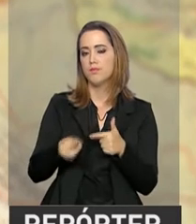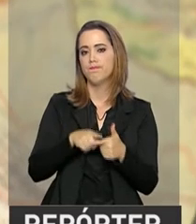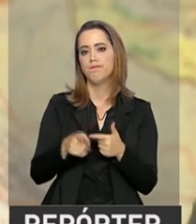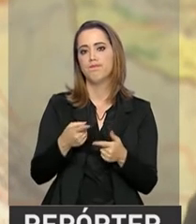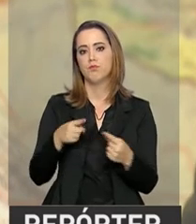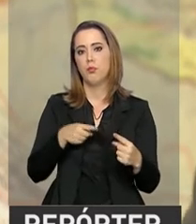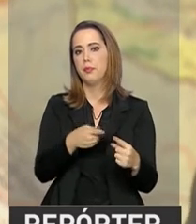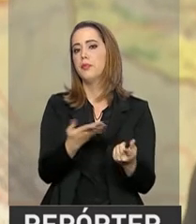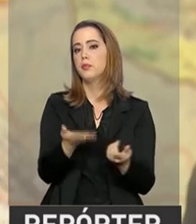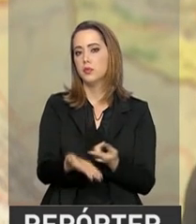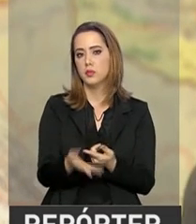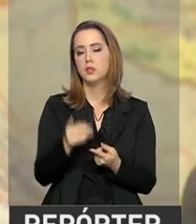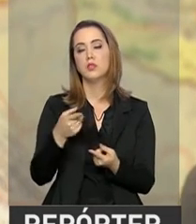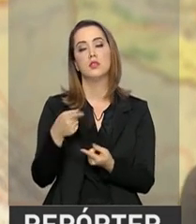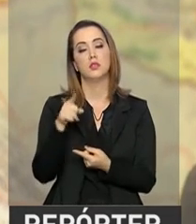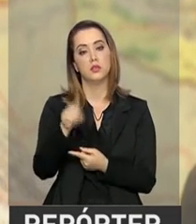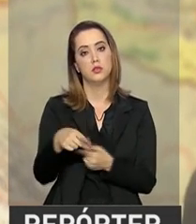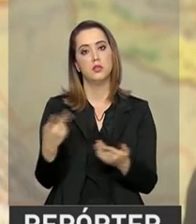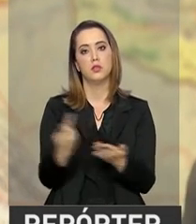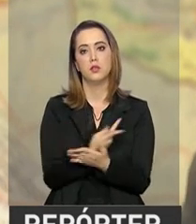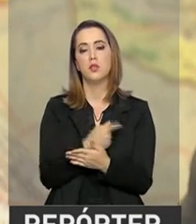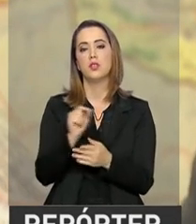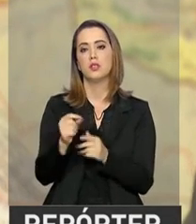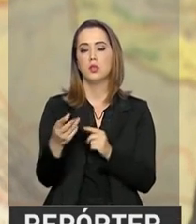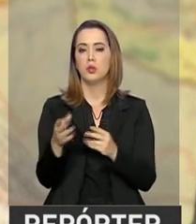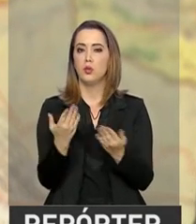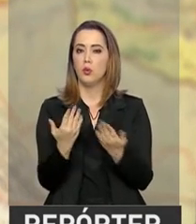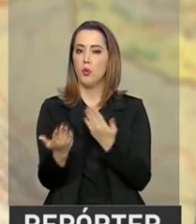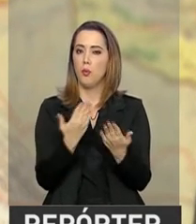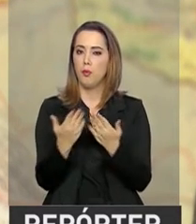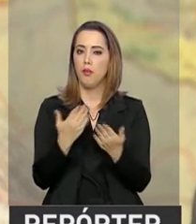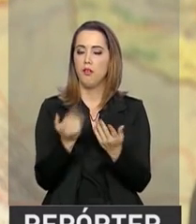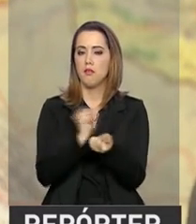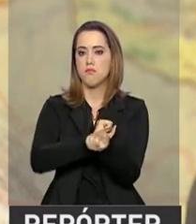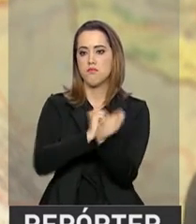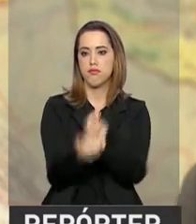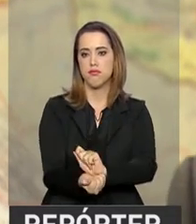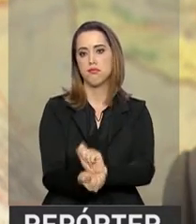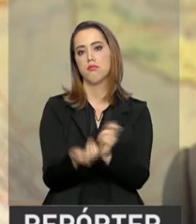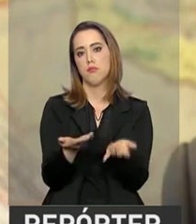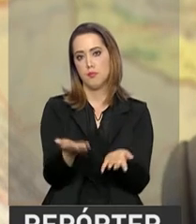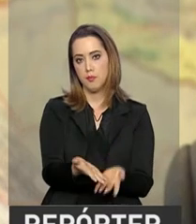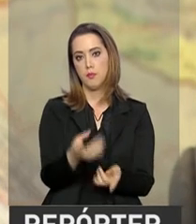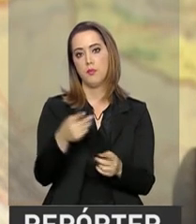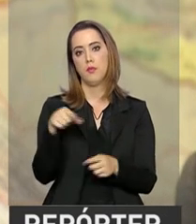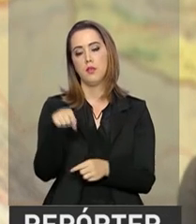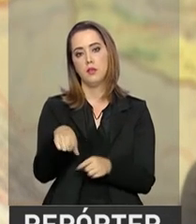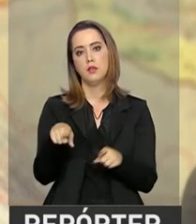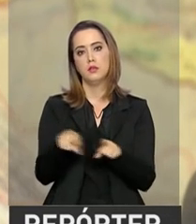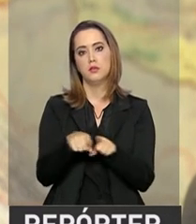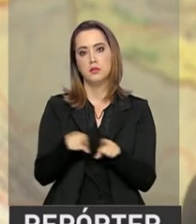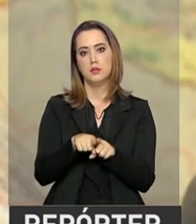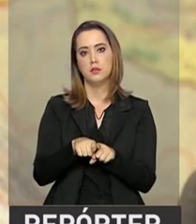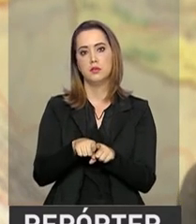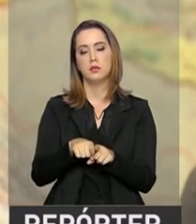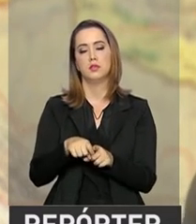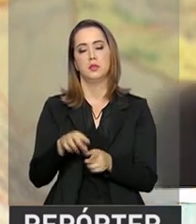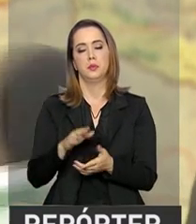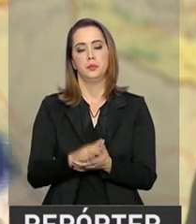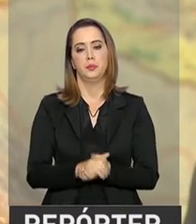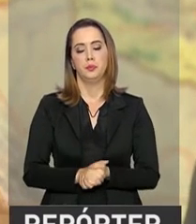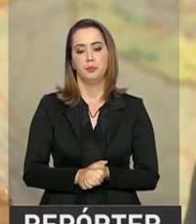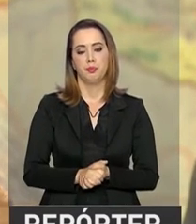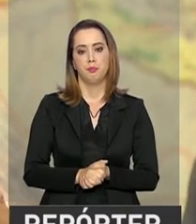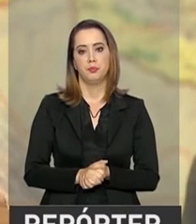contra ele como é o caso o trabalho a reduzir alguém a trabalho análogo escravo e relação também o tráfico de pessoas